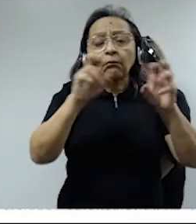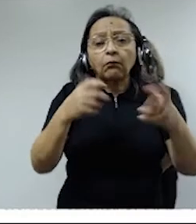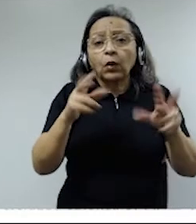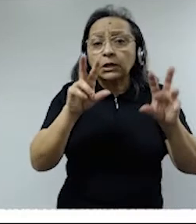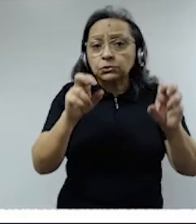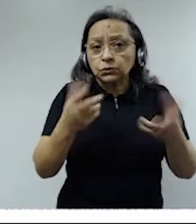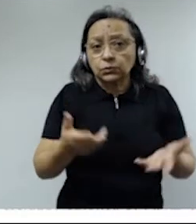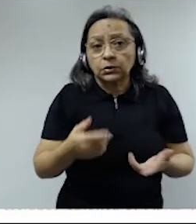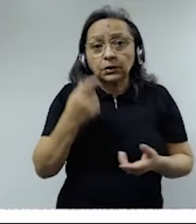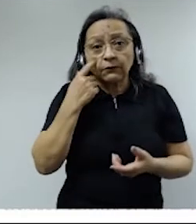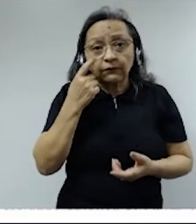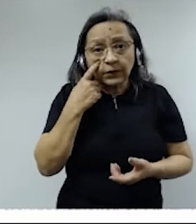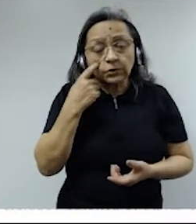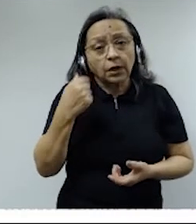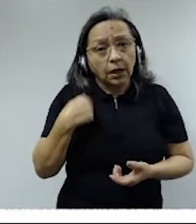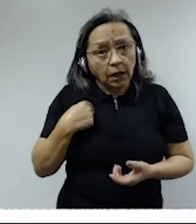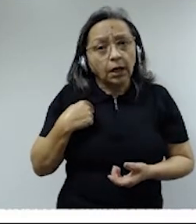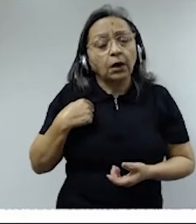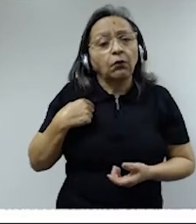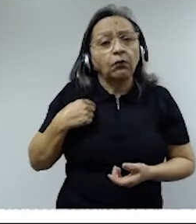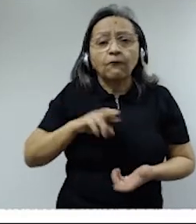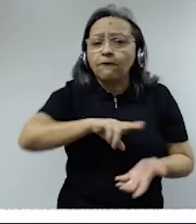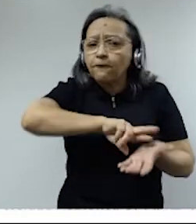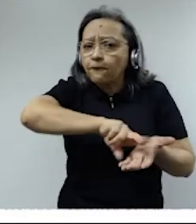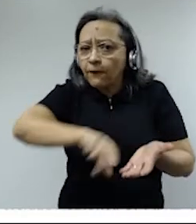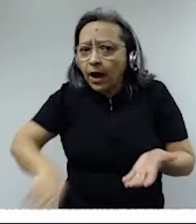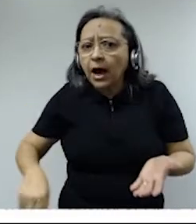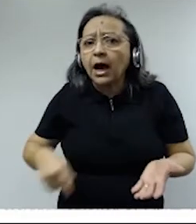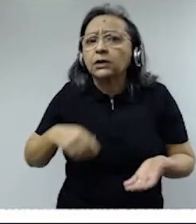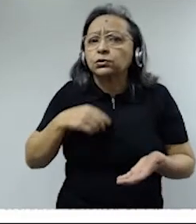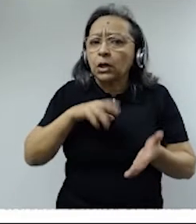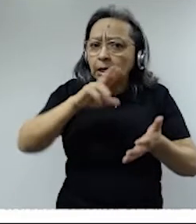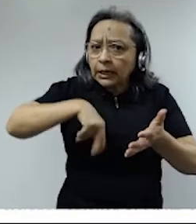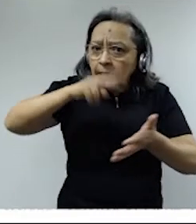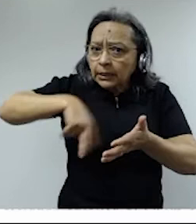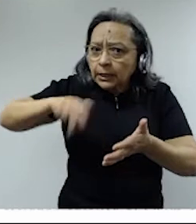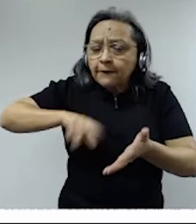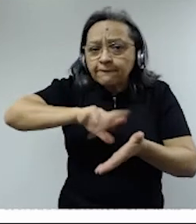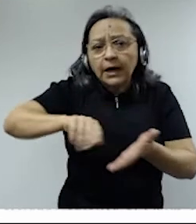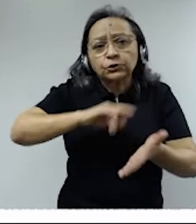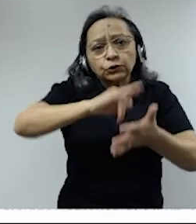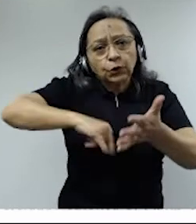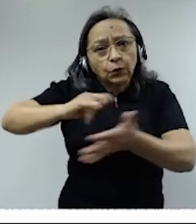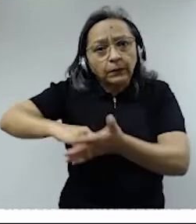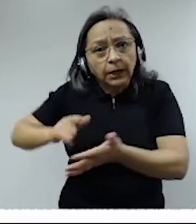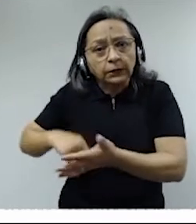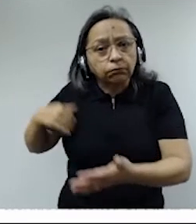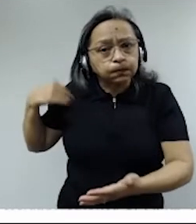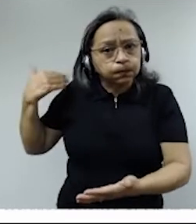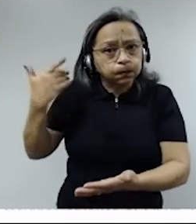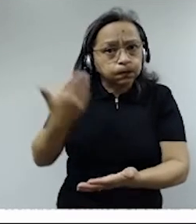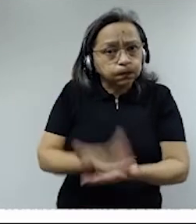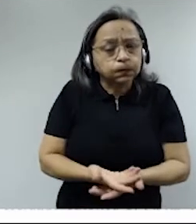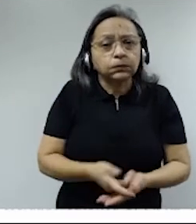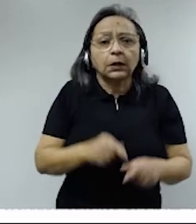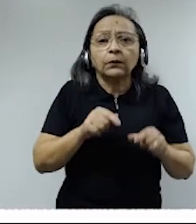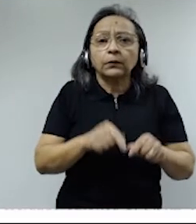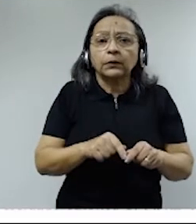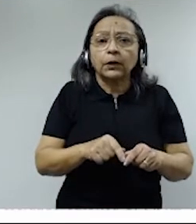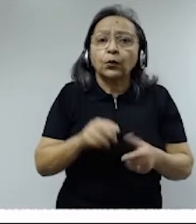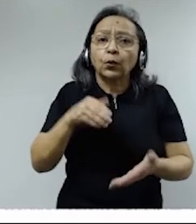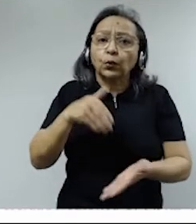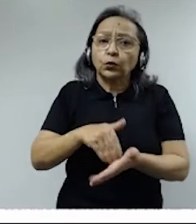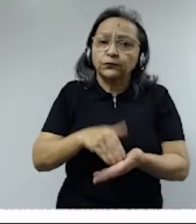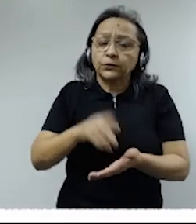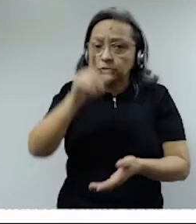assunto. Então, vejam que eu passei por vários documentos desde o início, tá? Então, o Einstein seria esse